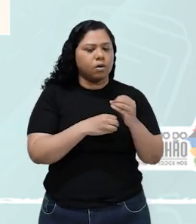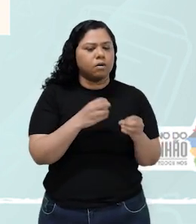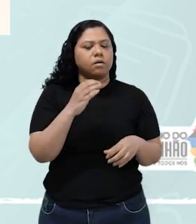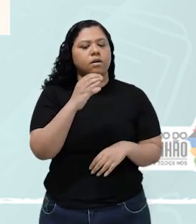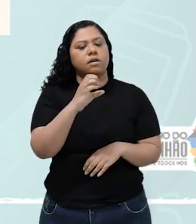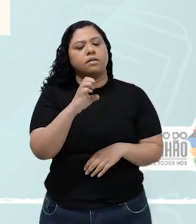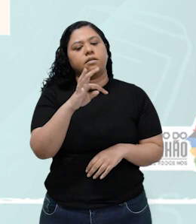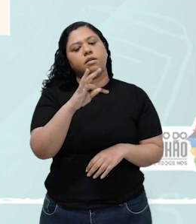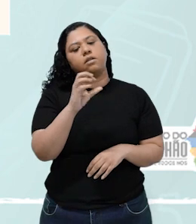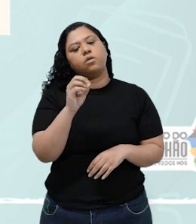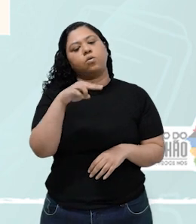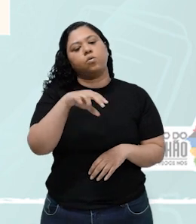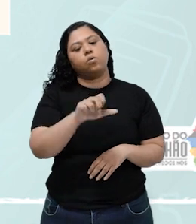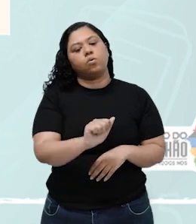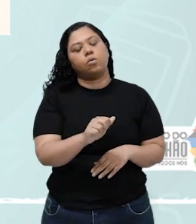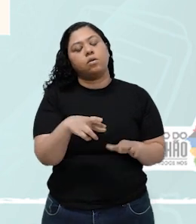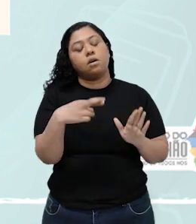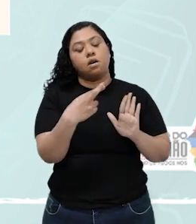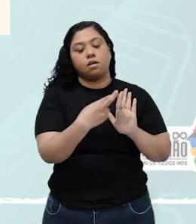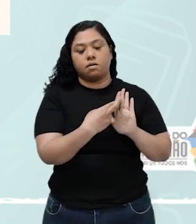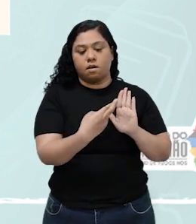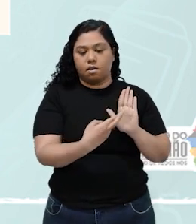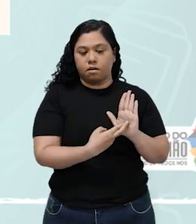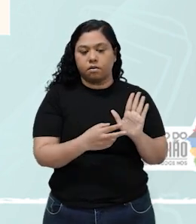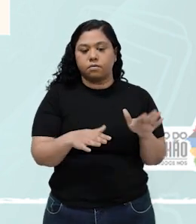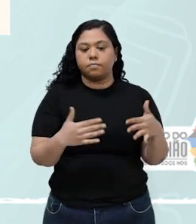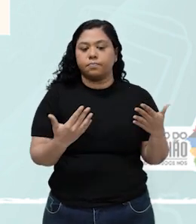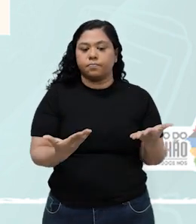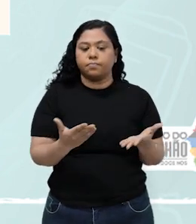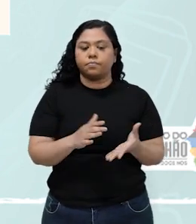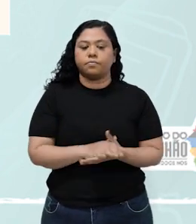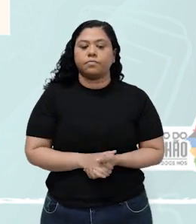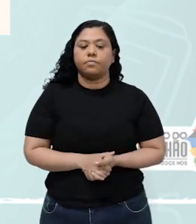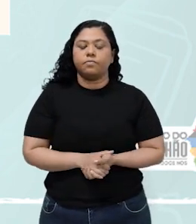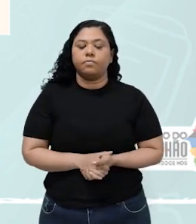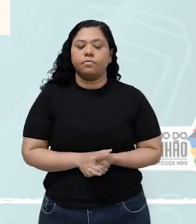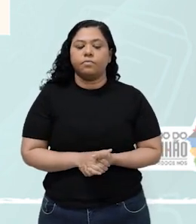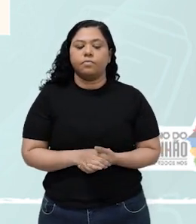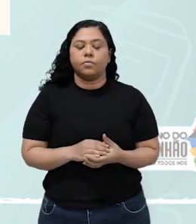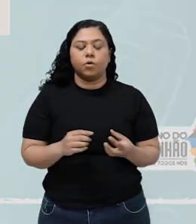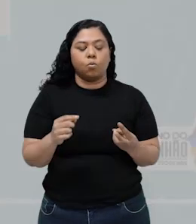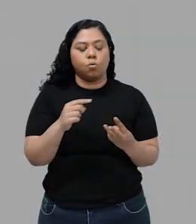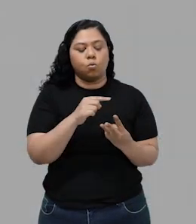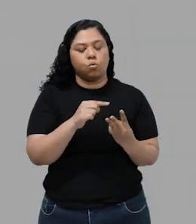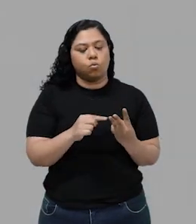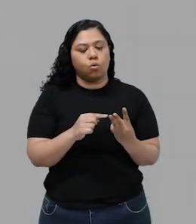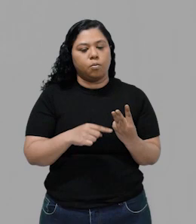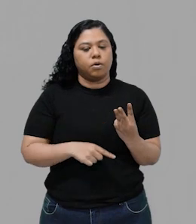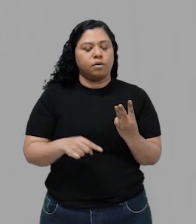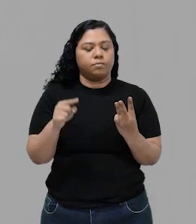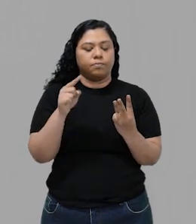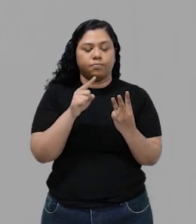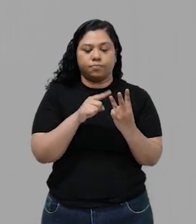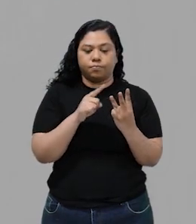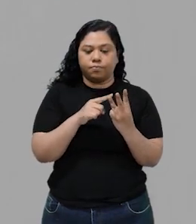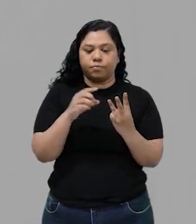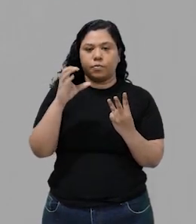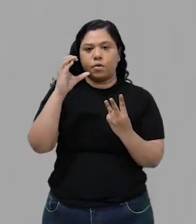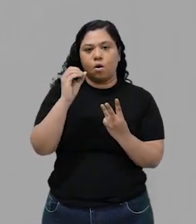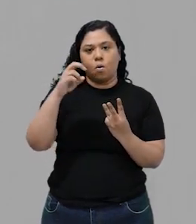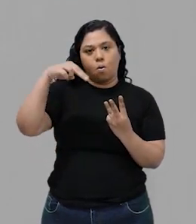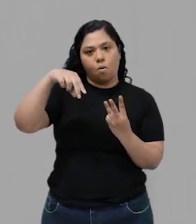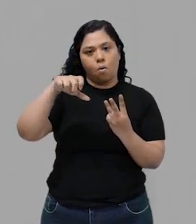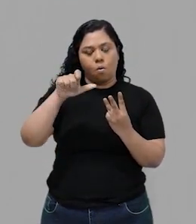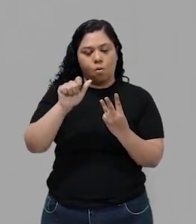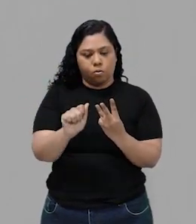cetona? Então, de acordo com as regras da IUPAC, o sufixo utilizado para indicar a função cetona é ona.